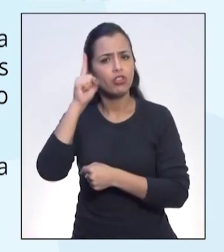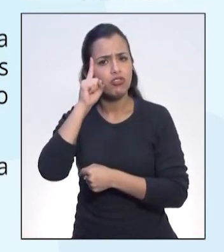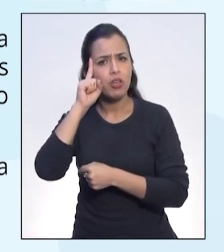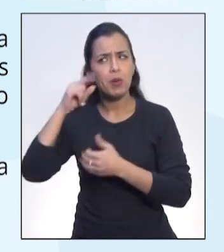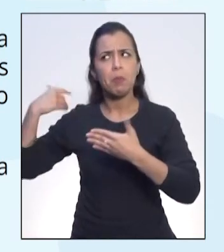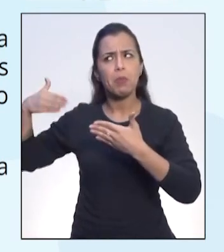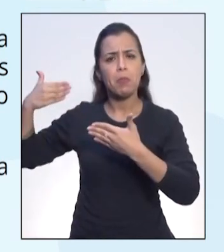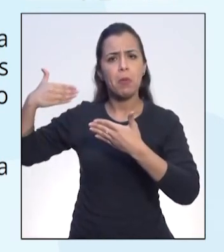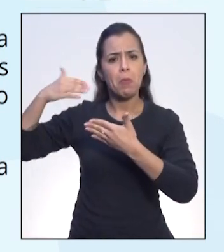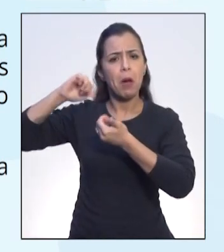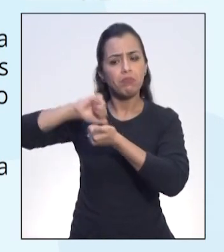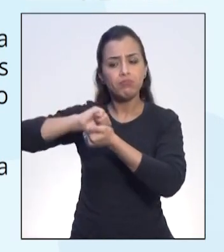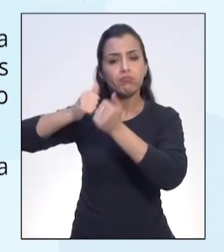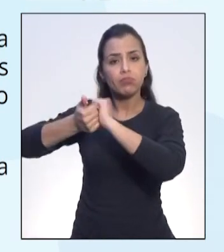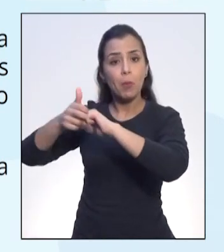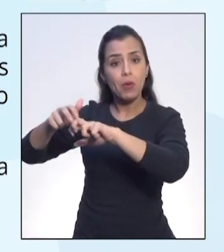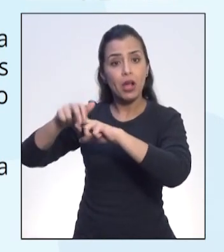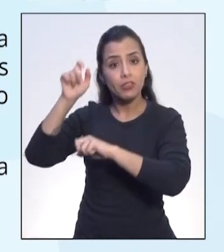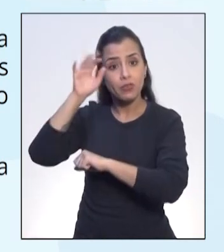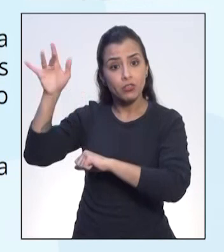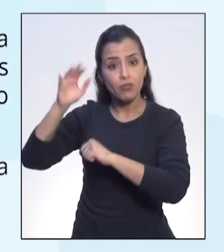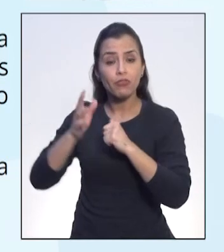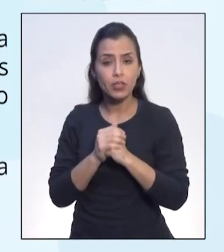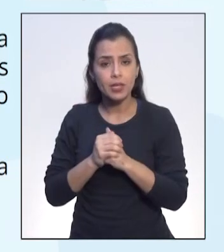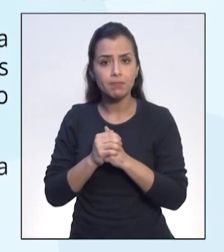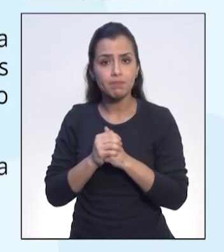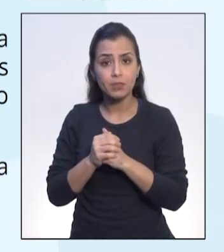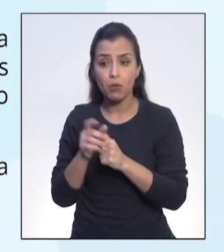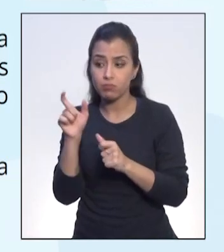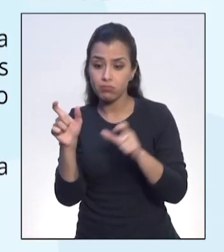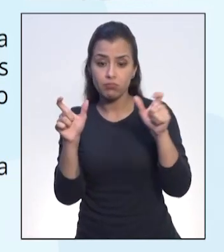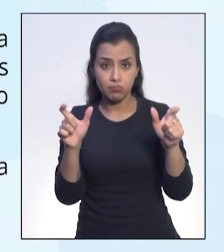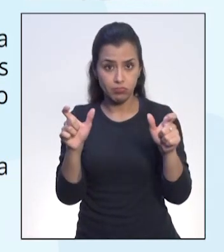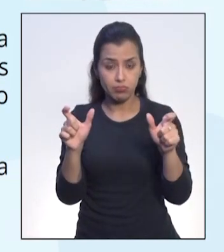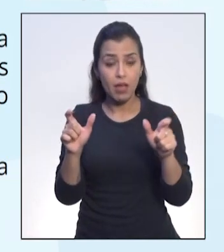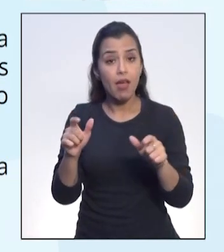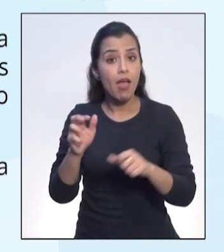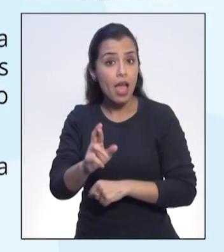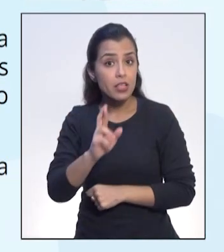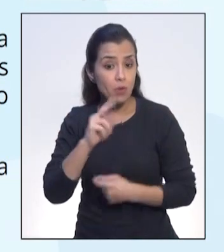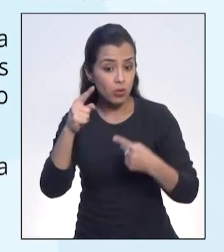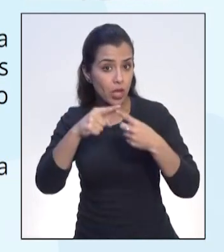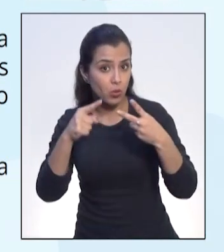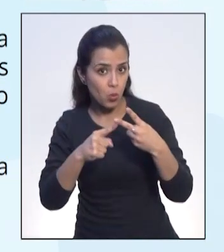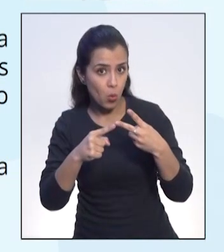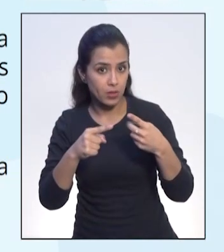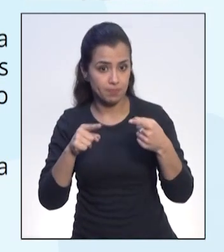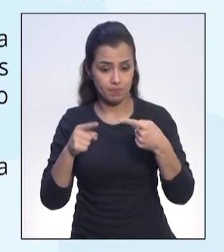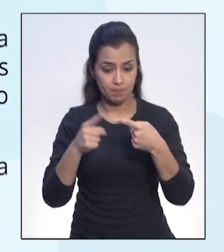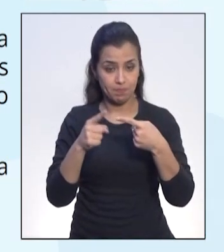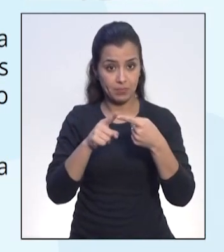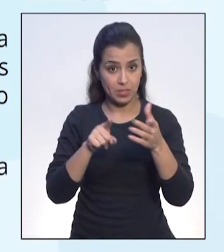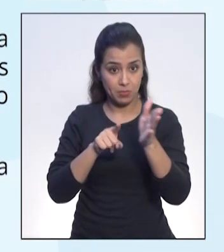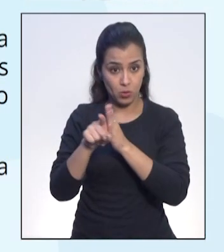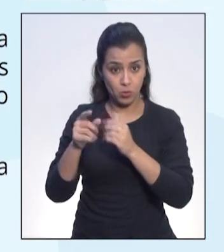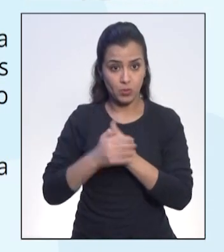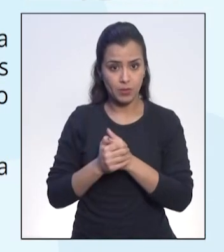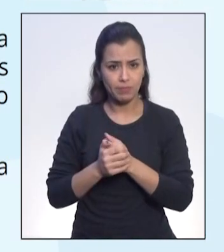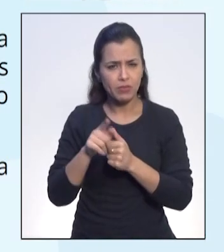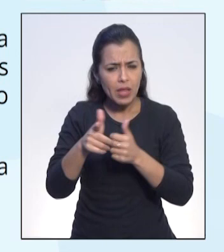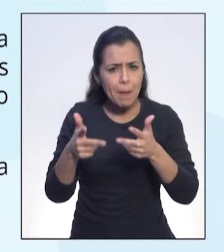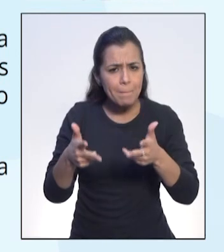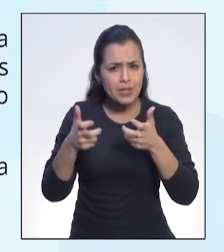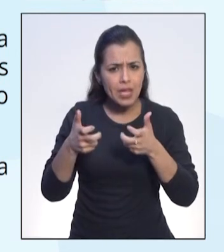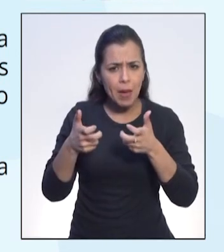ressignificados pela filosofia. Diante disso, responda. Primeira pergunta: você percebe uma diferença entre